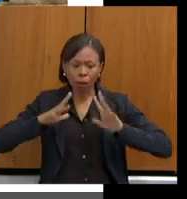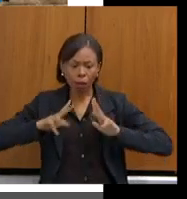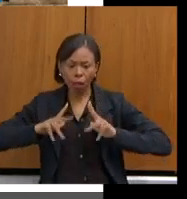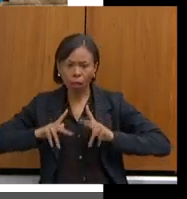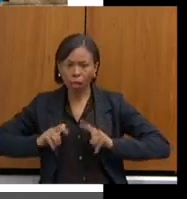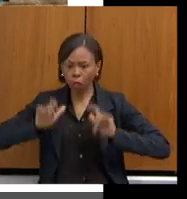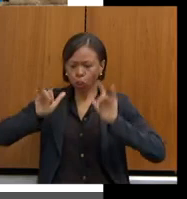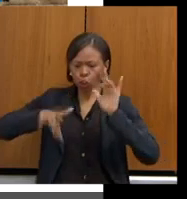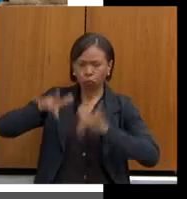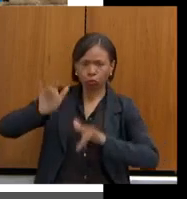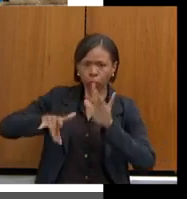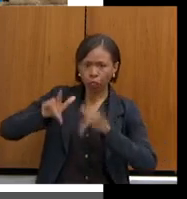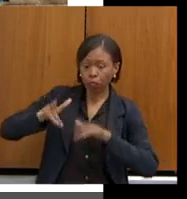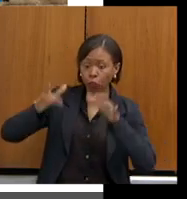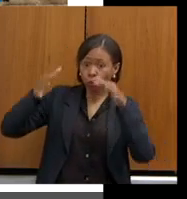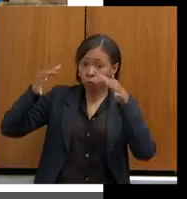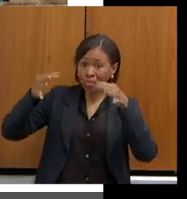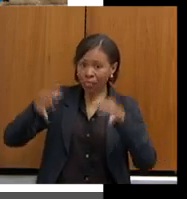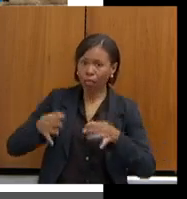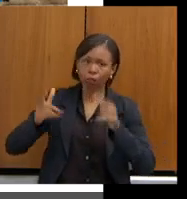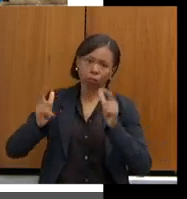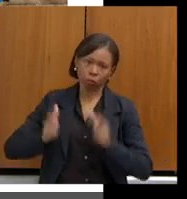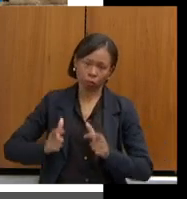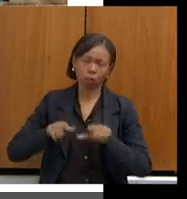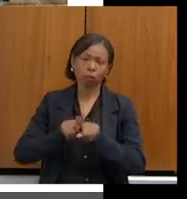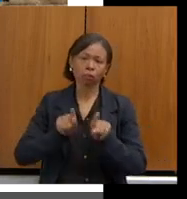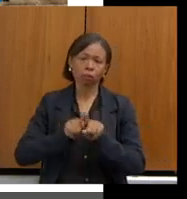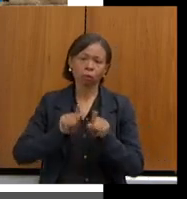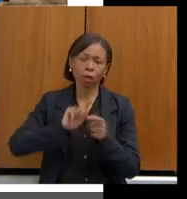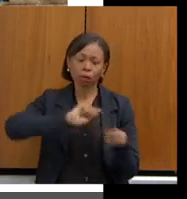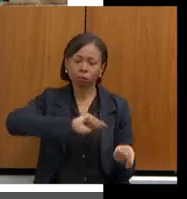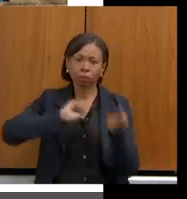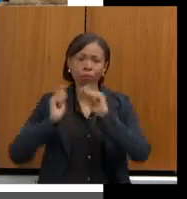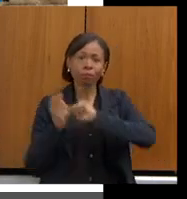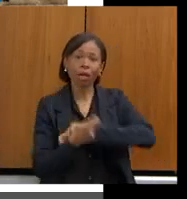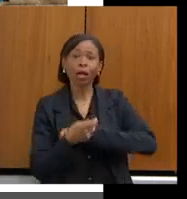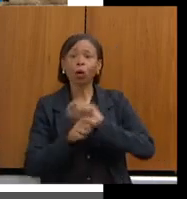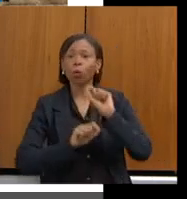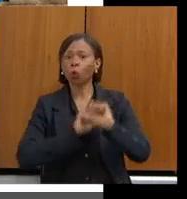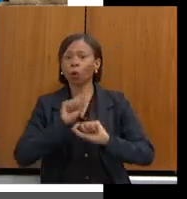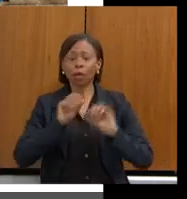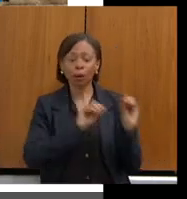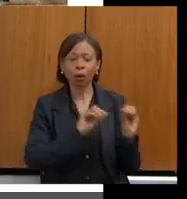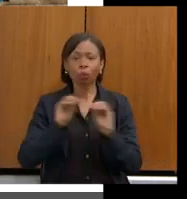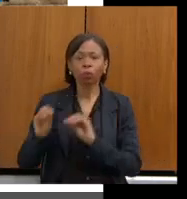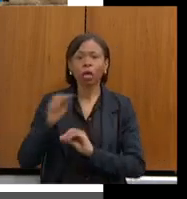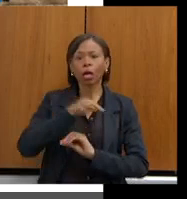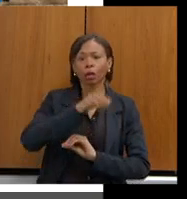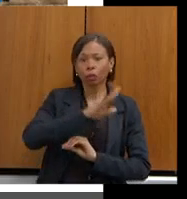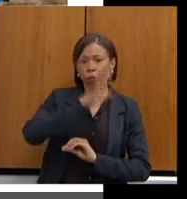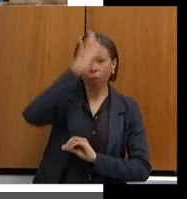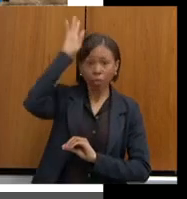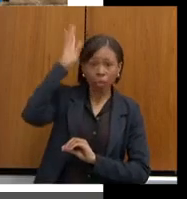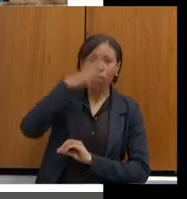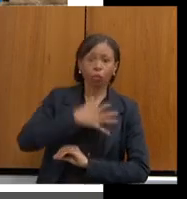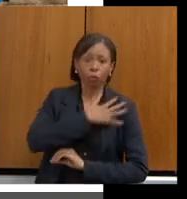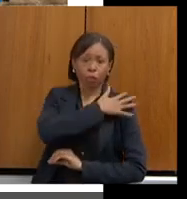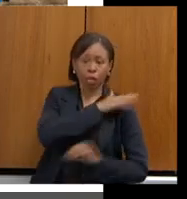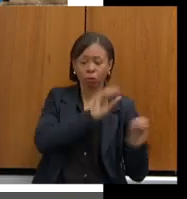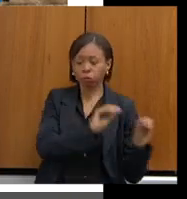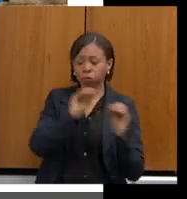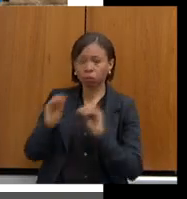descarte de materiais contaminados remanejamento de Bombeiros Militares da administração para a